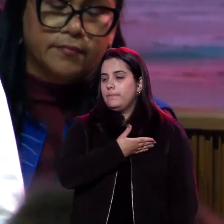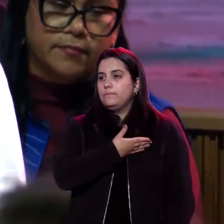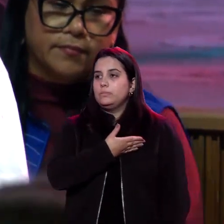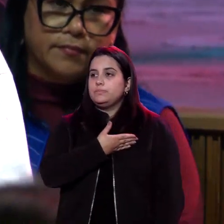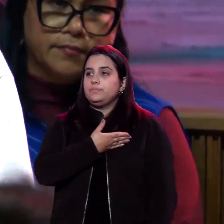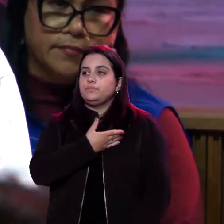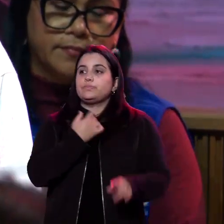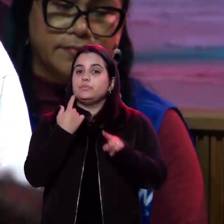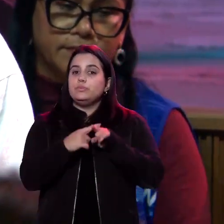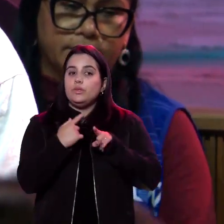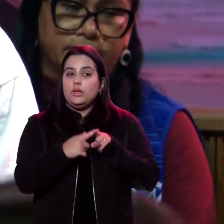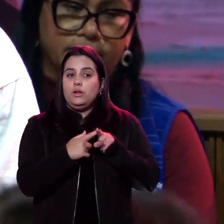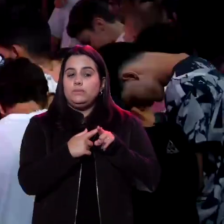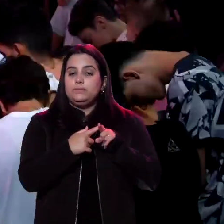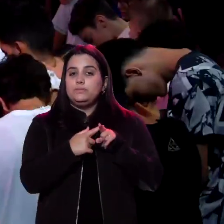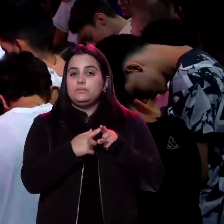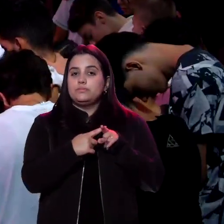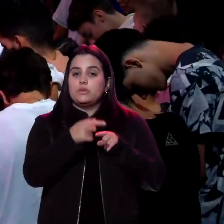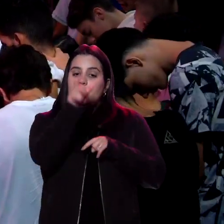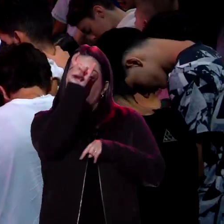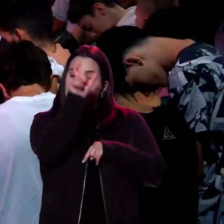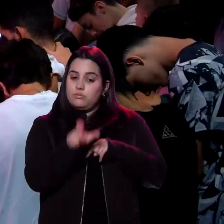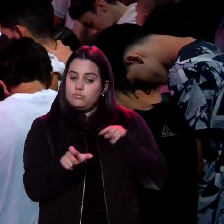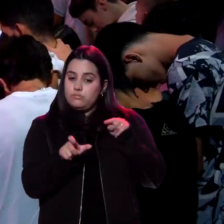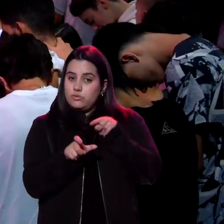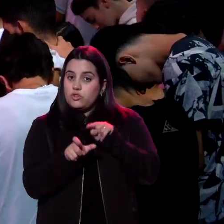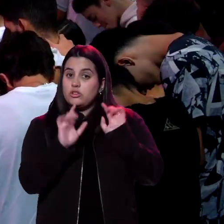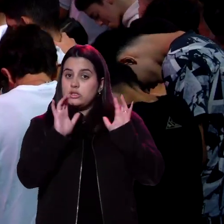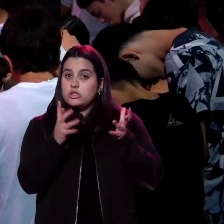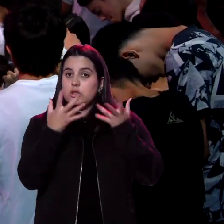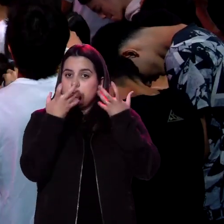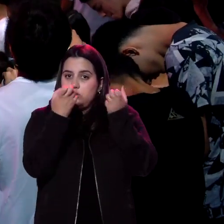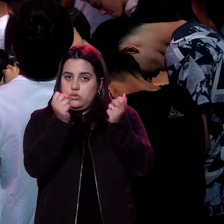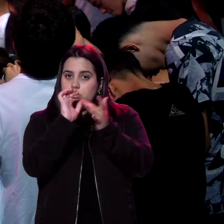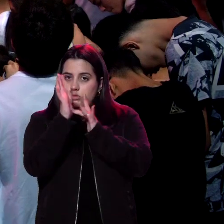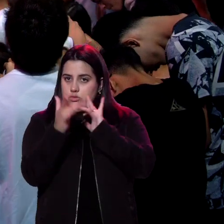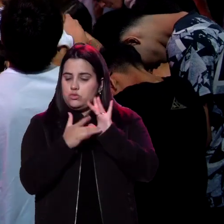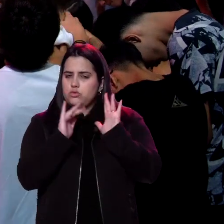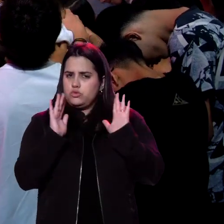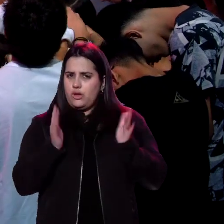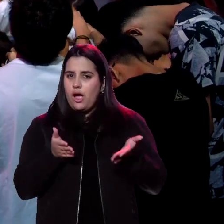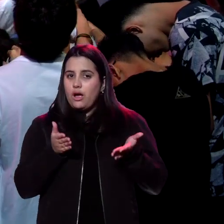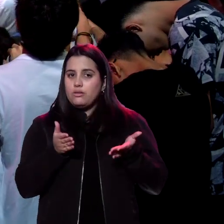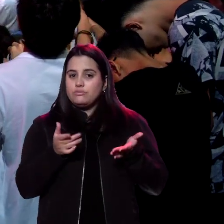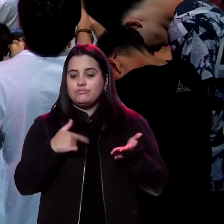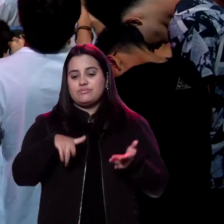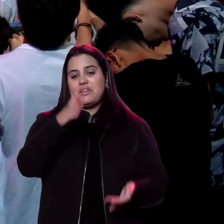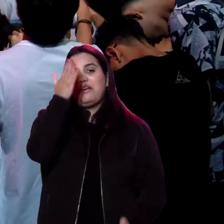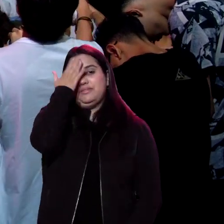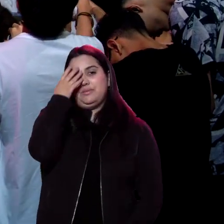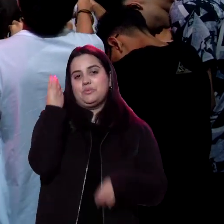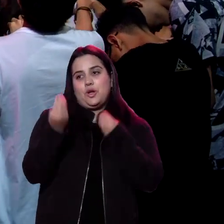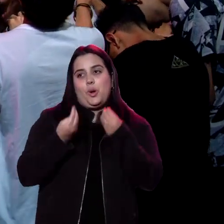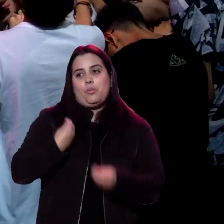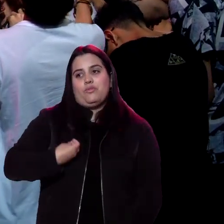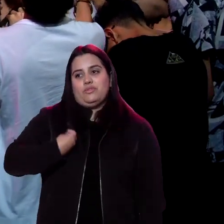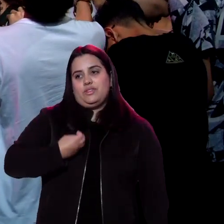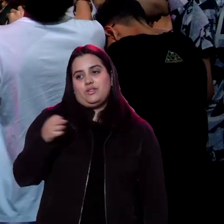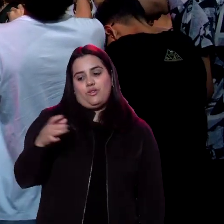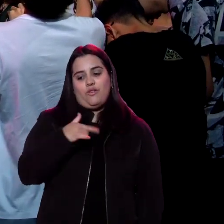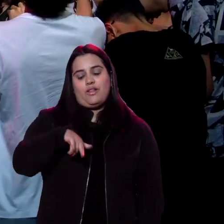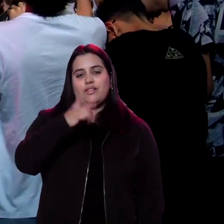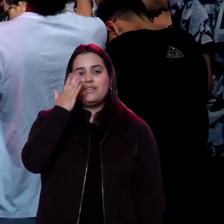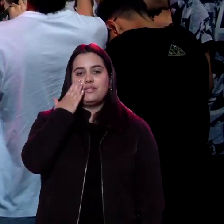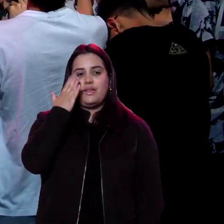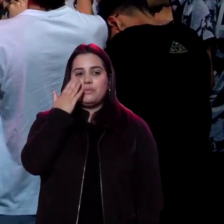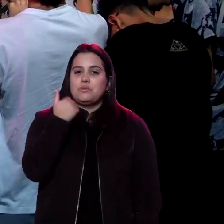Porque pessoas que já tomaram essa decisão que você já tomou, elas sabem como viver uma vida nova. Não adianta